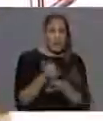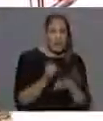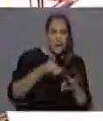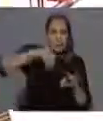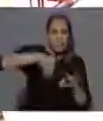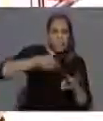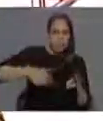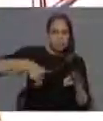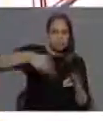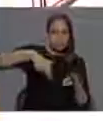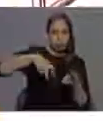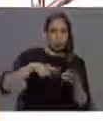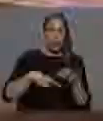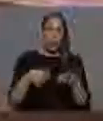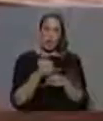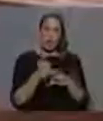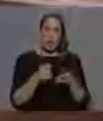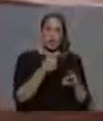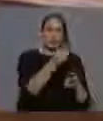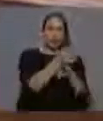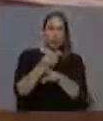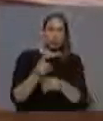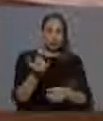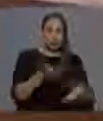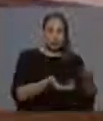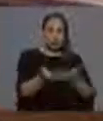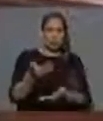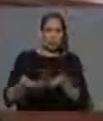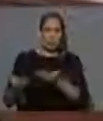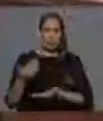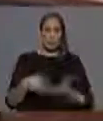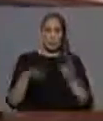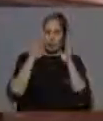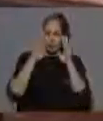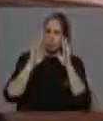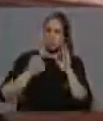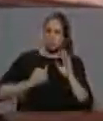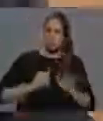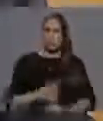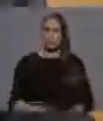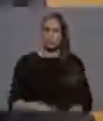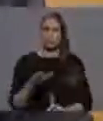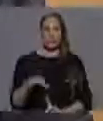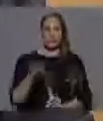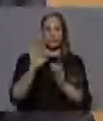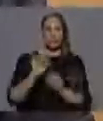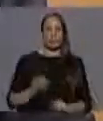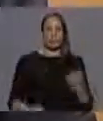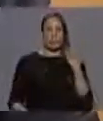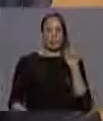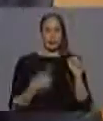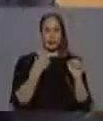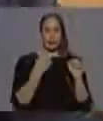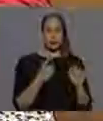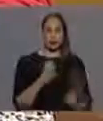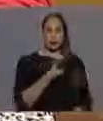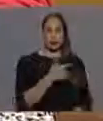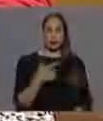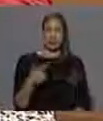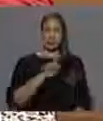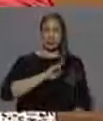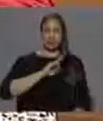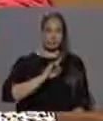portanto, estaremos muito atentos a este assunto. A candidata do PS diz ainda que foi na sequência da privatização dos CTT pelo governo